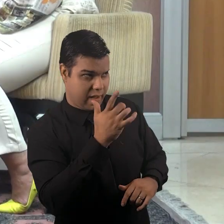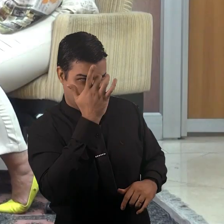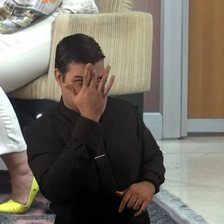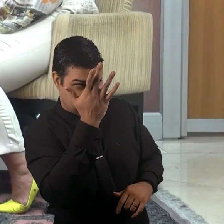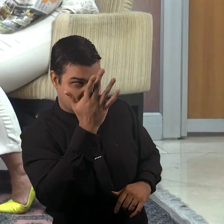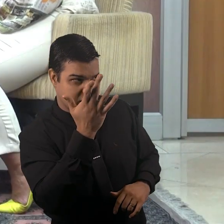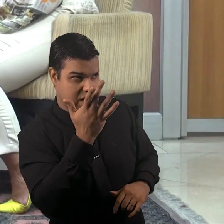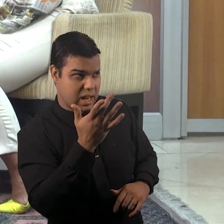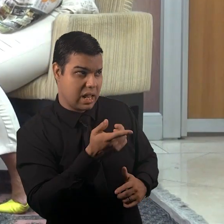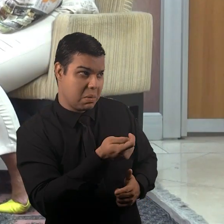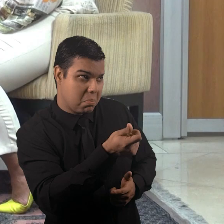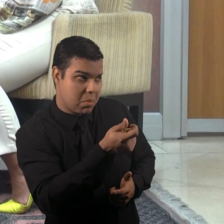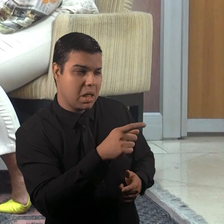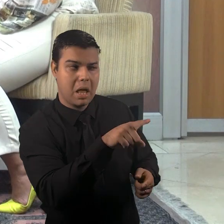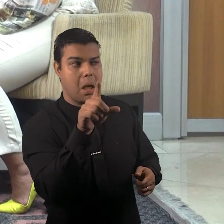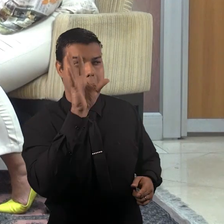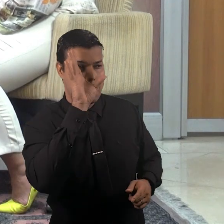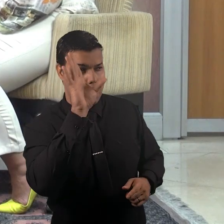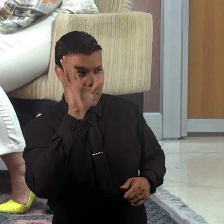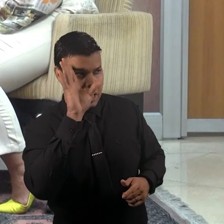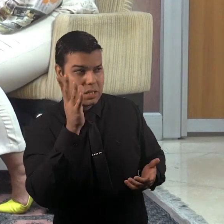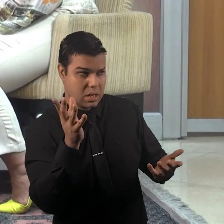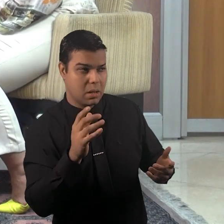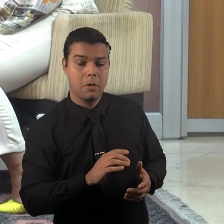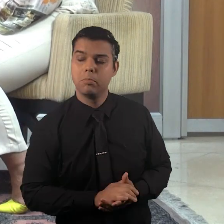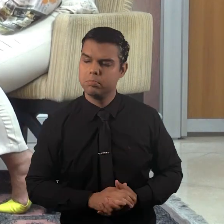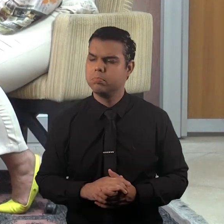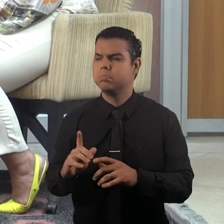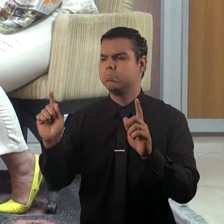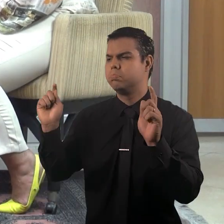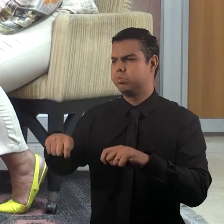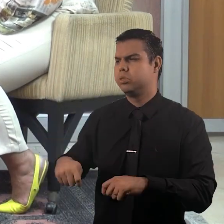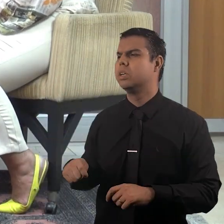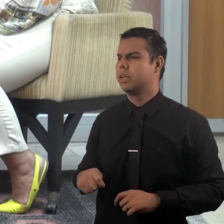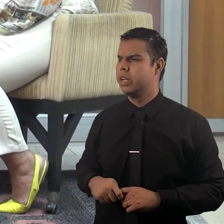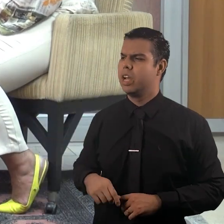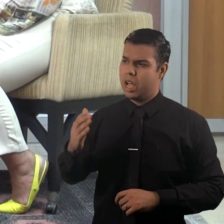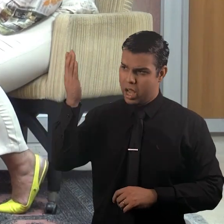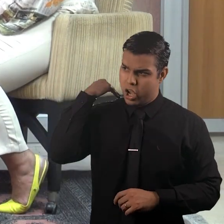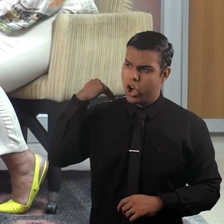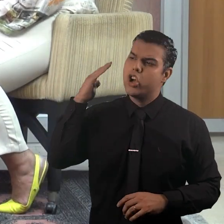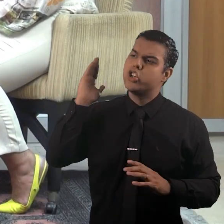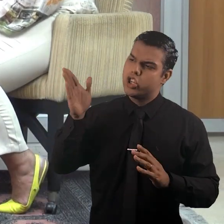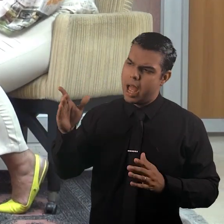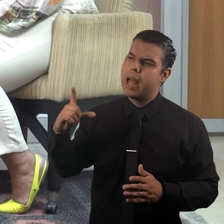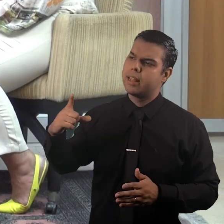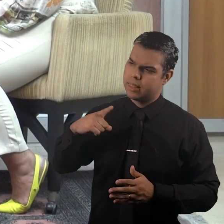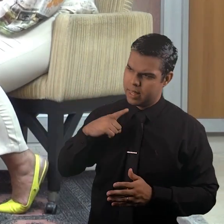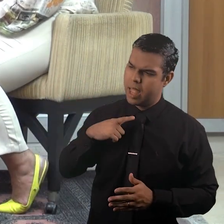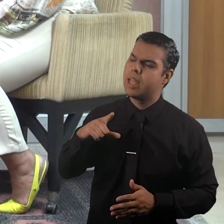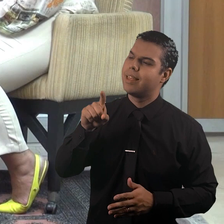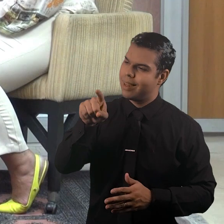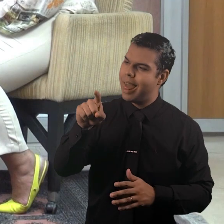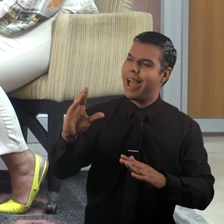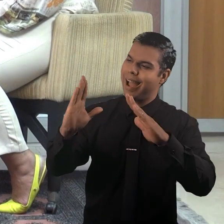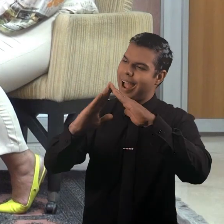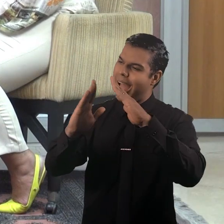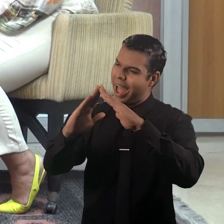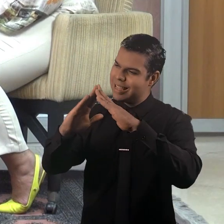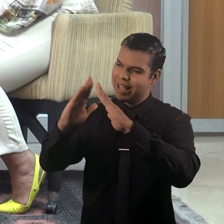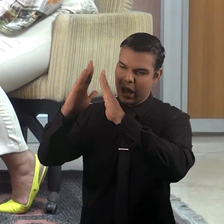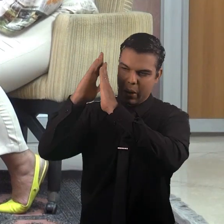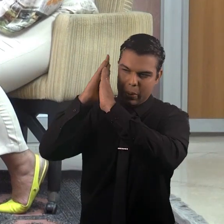fazer uma campanha nesse sentido? Já pensaram nisso? É super possível, isso já foi feito, inclusive nós tínhamos postos de coletas em